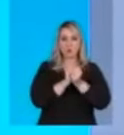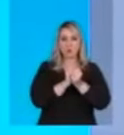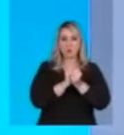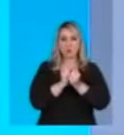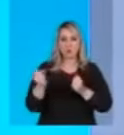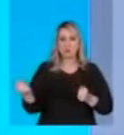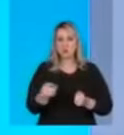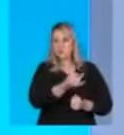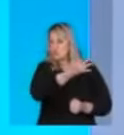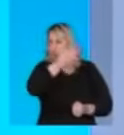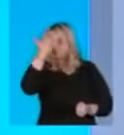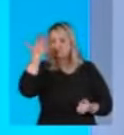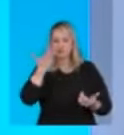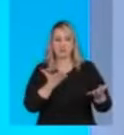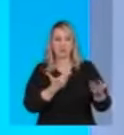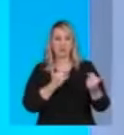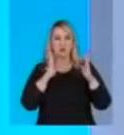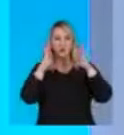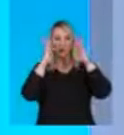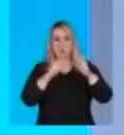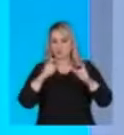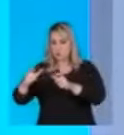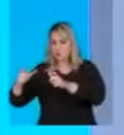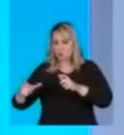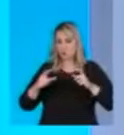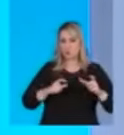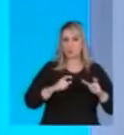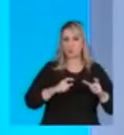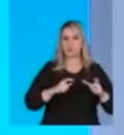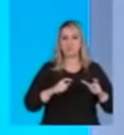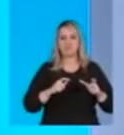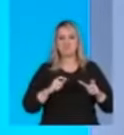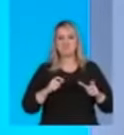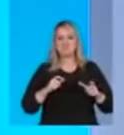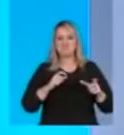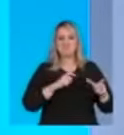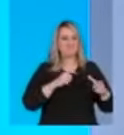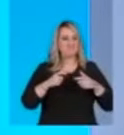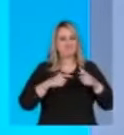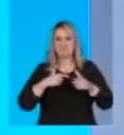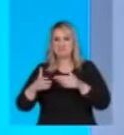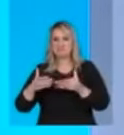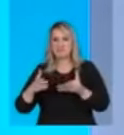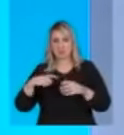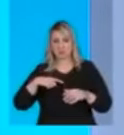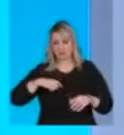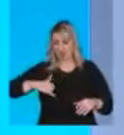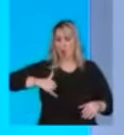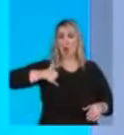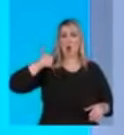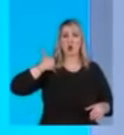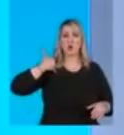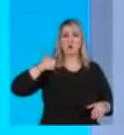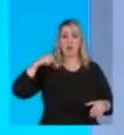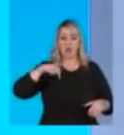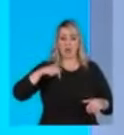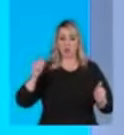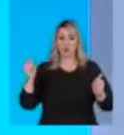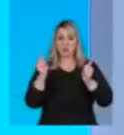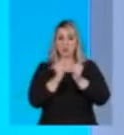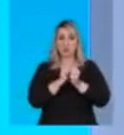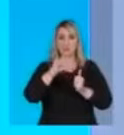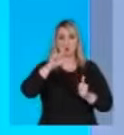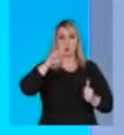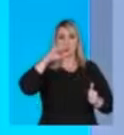quantidade enorme de jovens de todos os territórios de todos os lugares de todos os cantos eu tenho muito orgulho de estar nesse momento junto com a